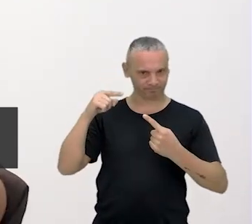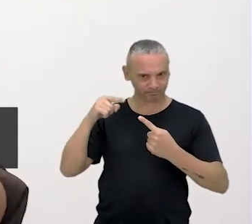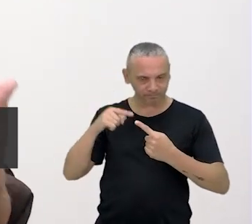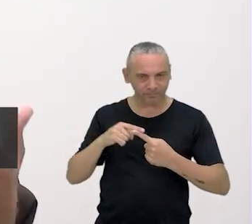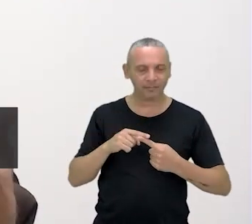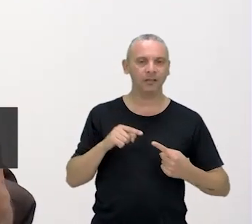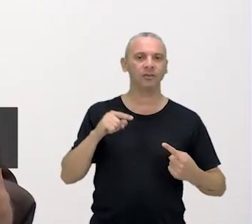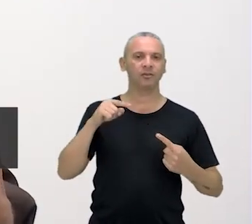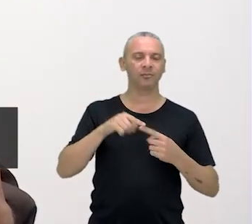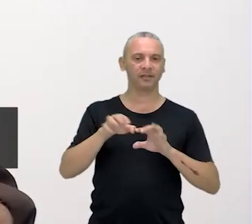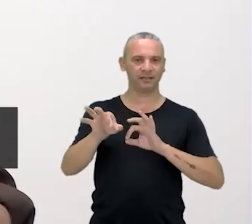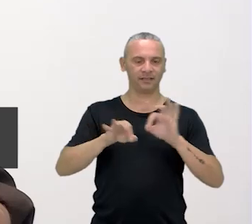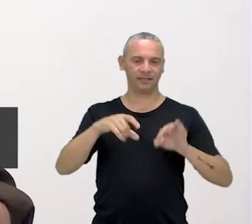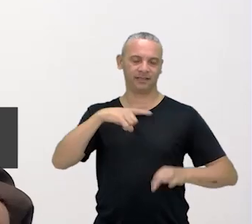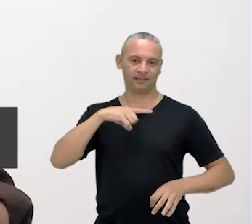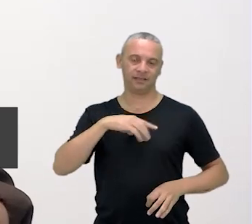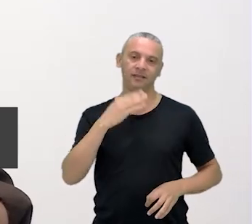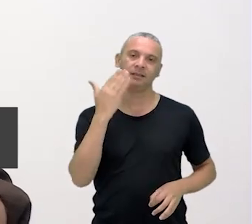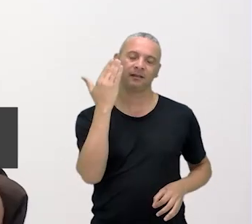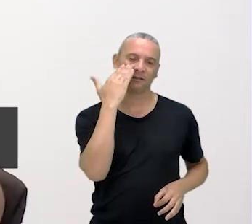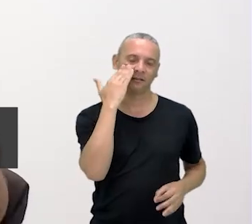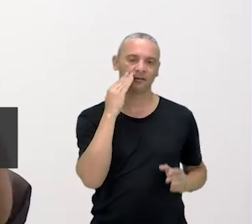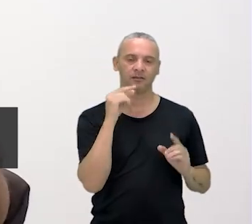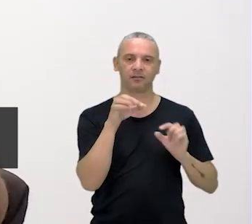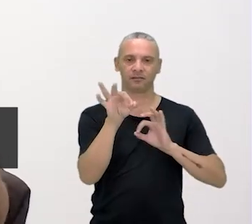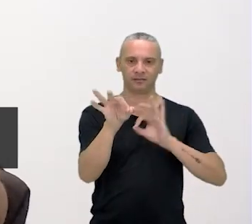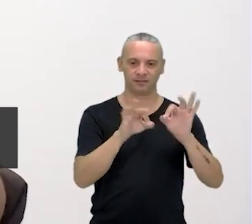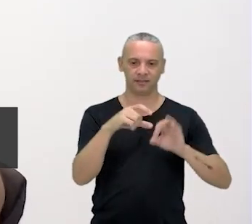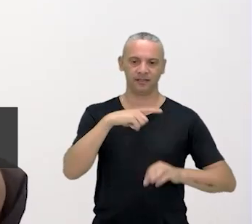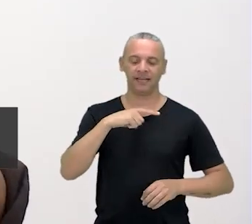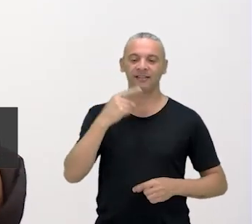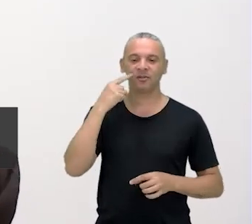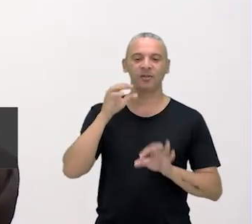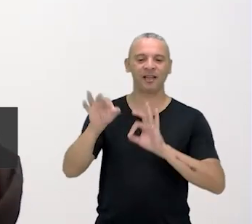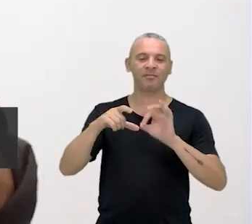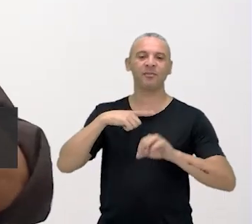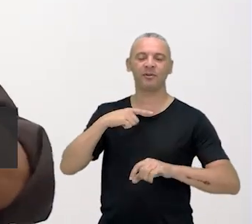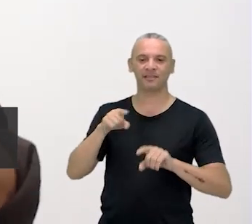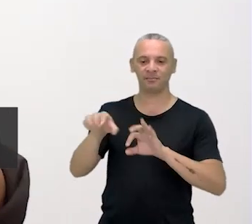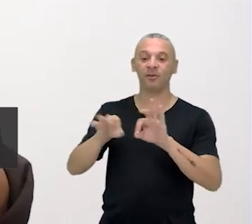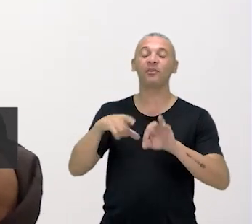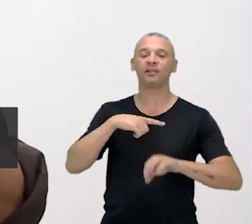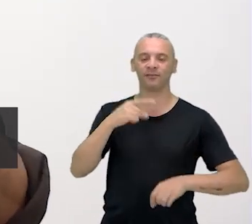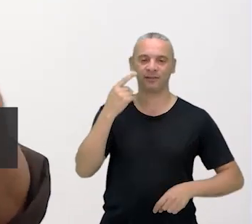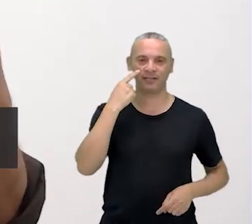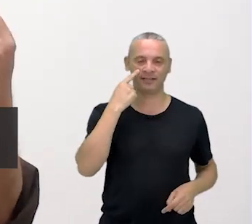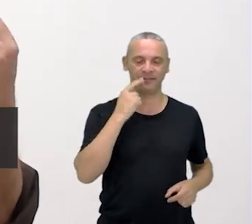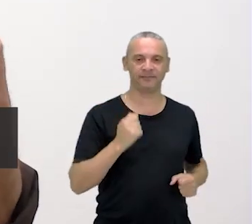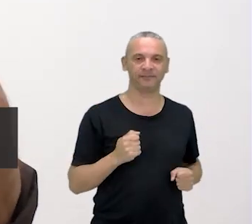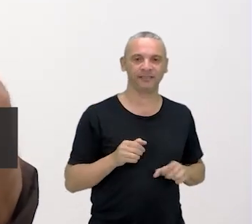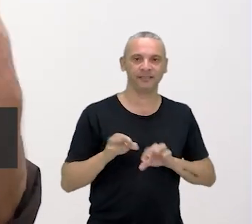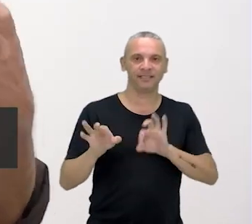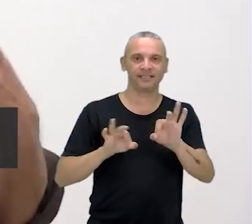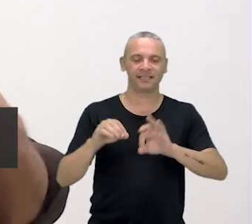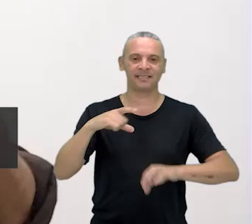É essa ênfase que eu quis colocar visando uma crítica mesmo, mais um senso crítico, para a gente refletir